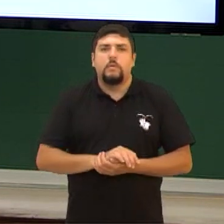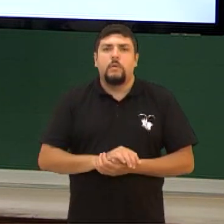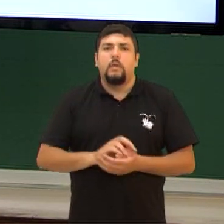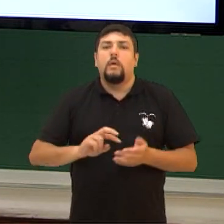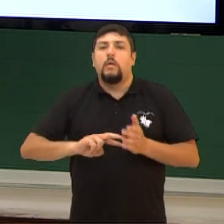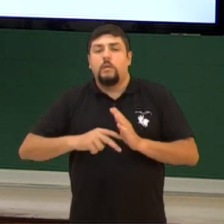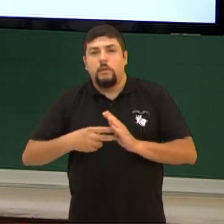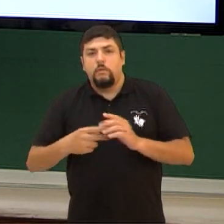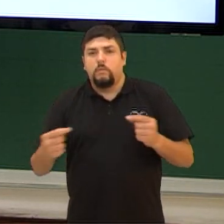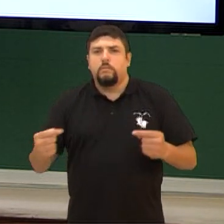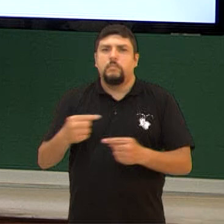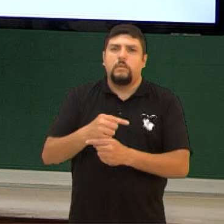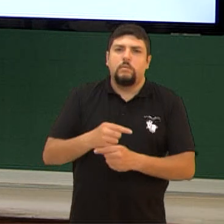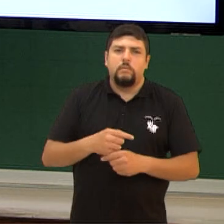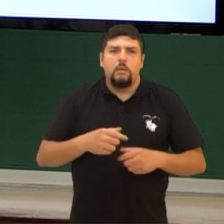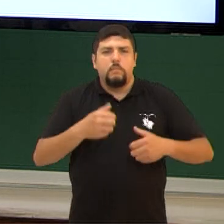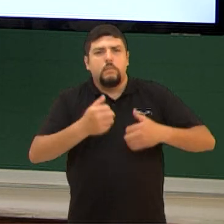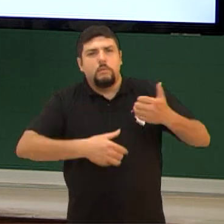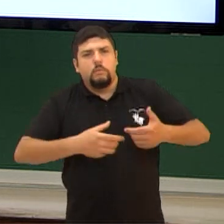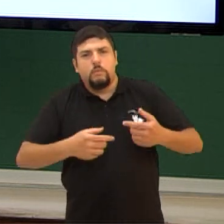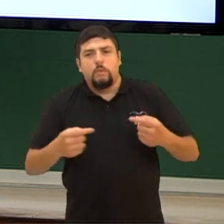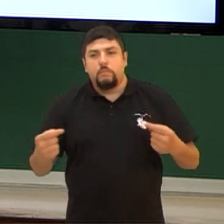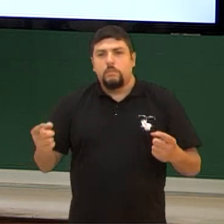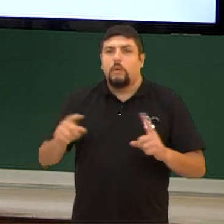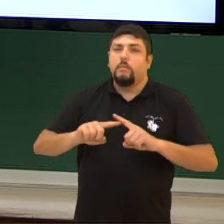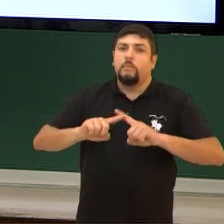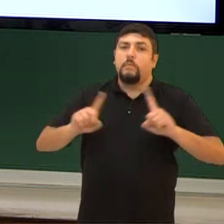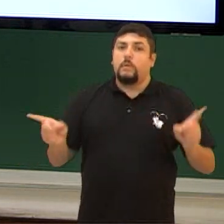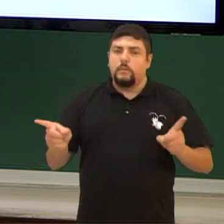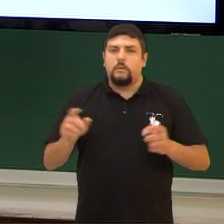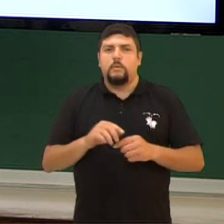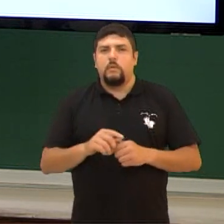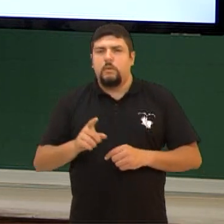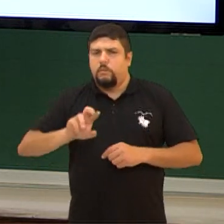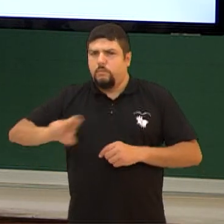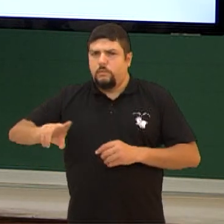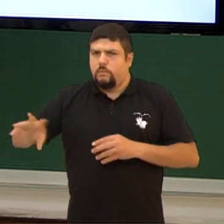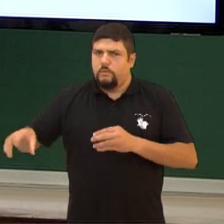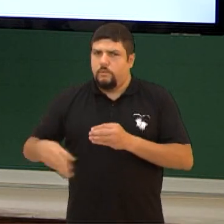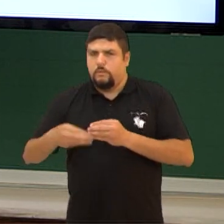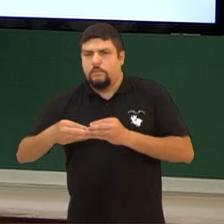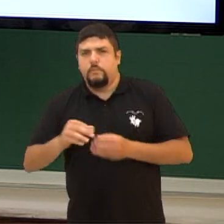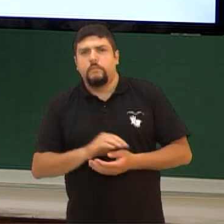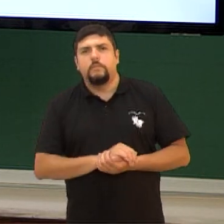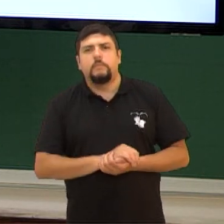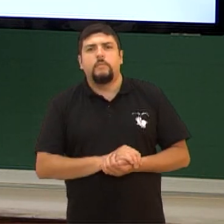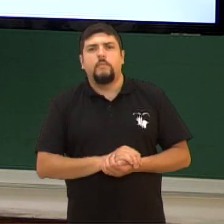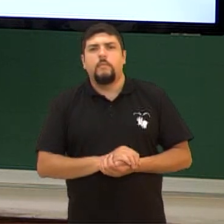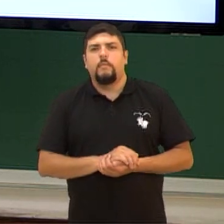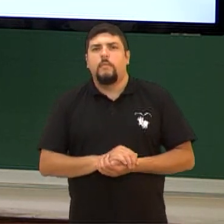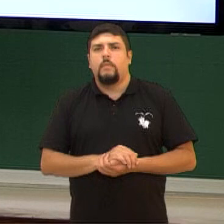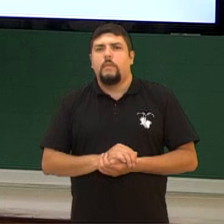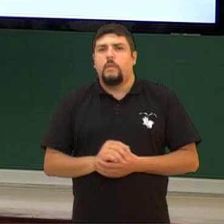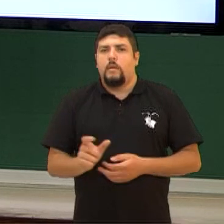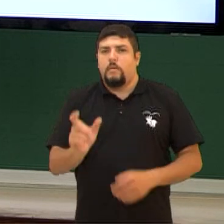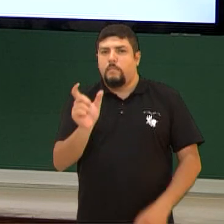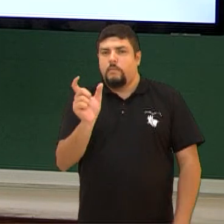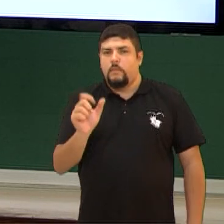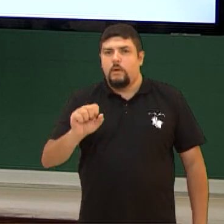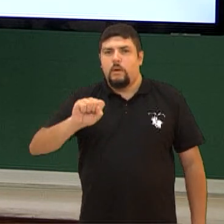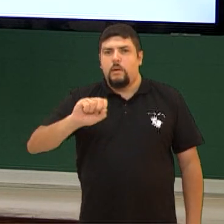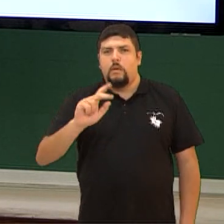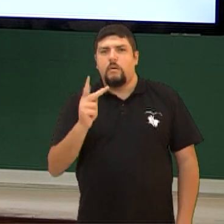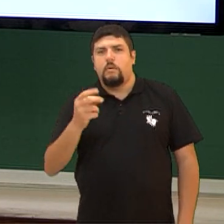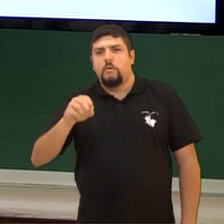Indica contraste. Ela está contrapondo duas ideias e não adicionando ideia. E a palavra should, que aparece aqui no